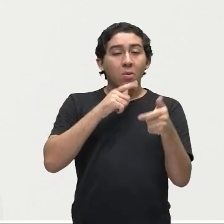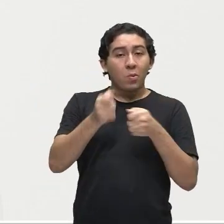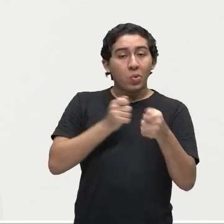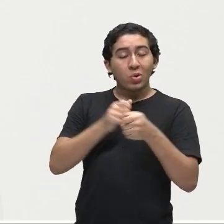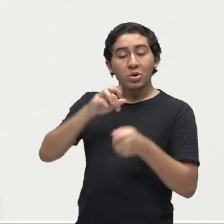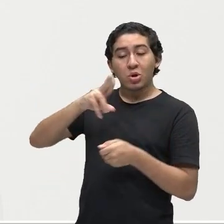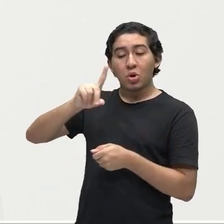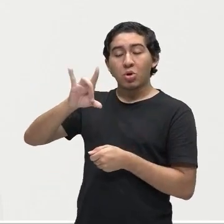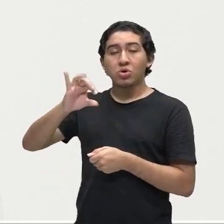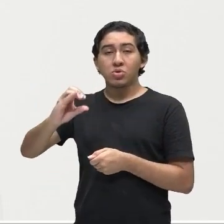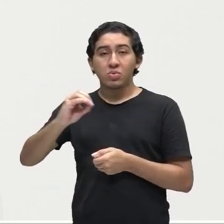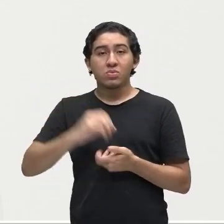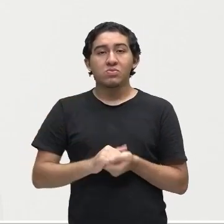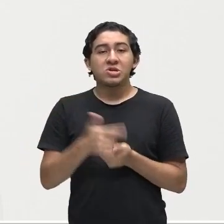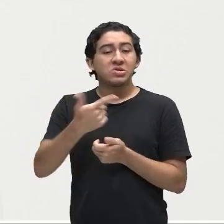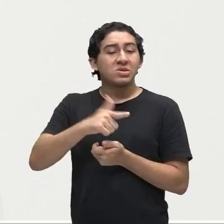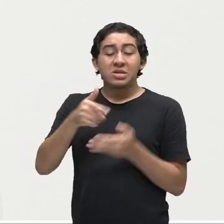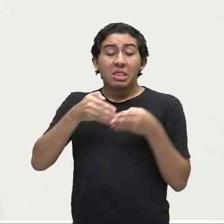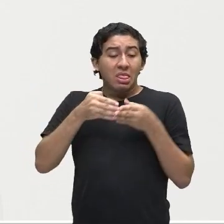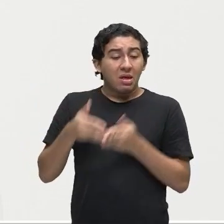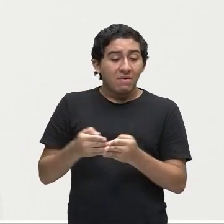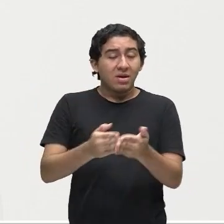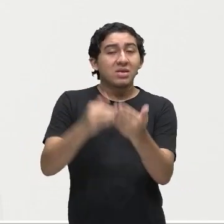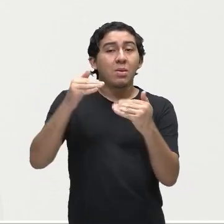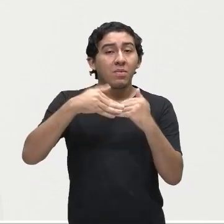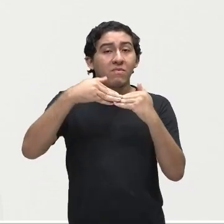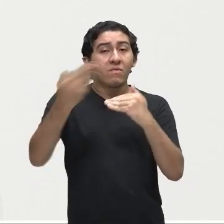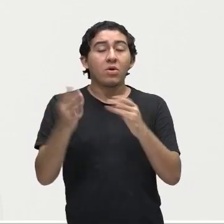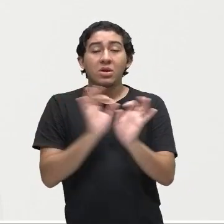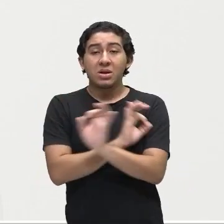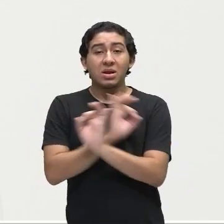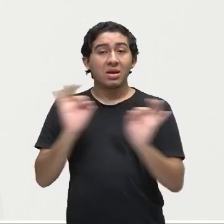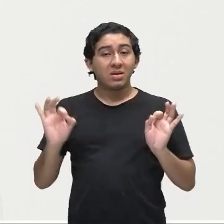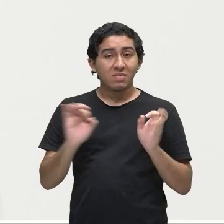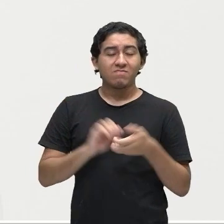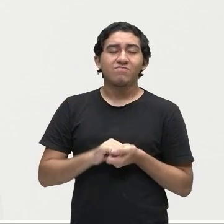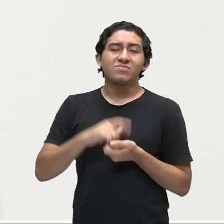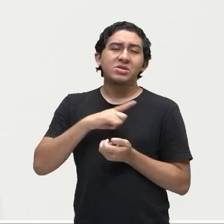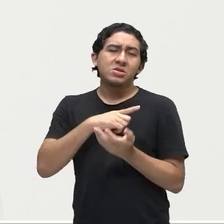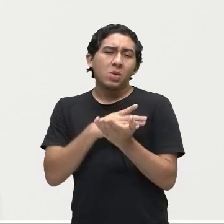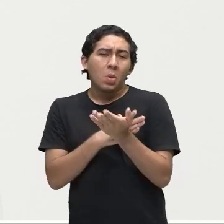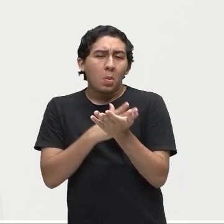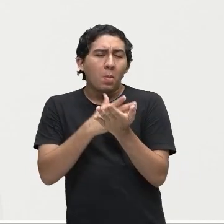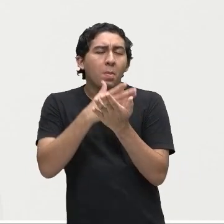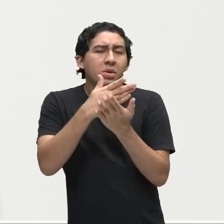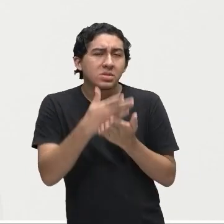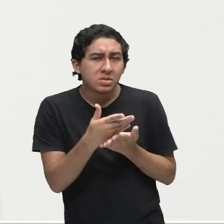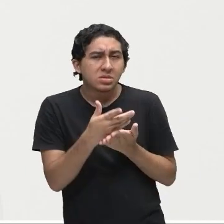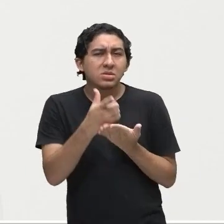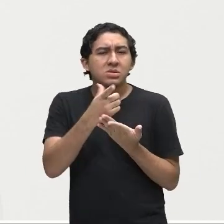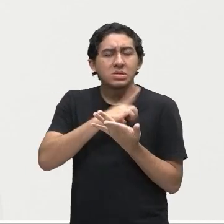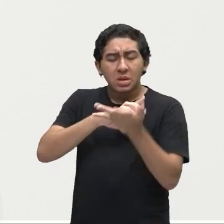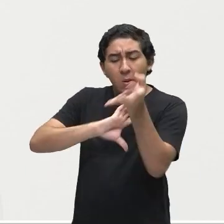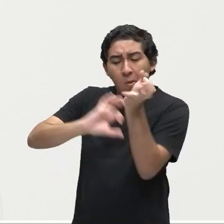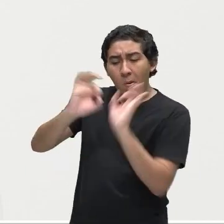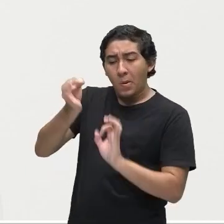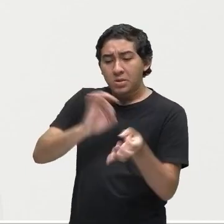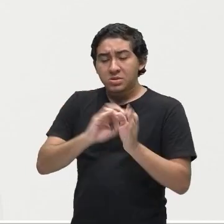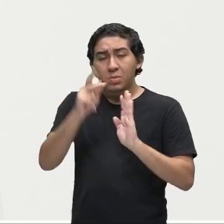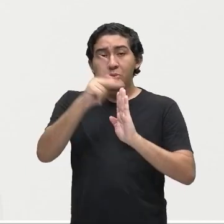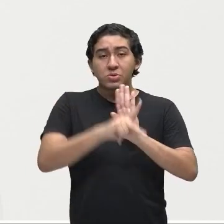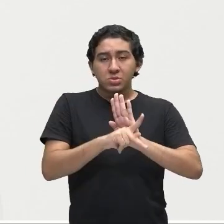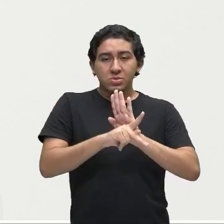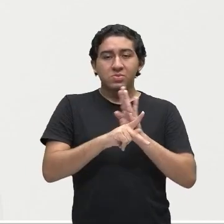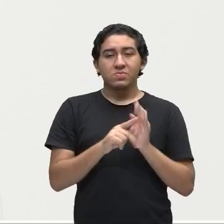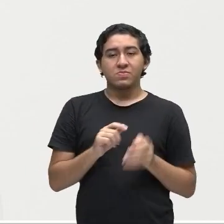fora daqui dessa área, tá? As navegações estavam começando a se construir até então.